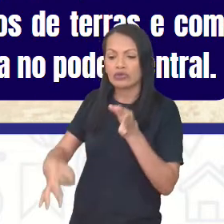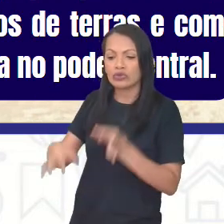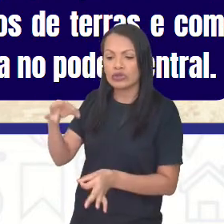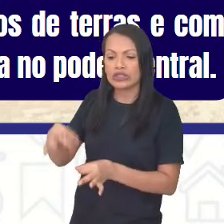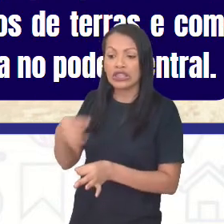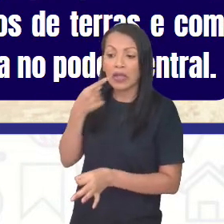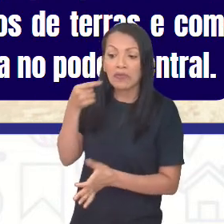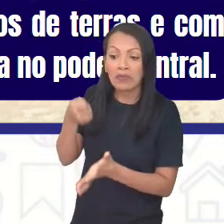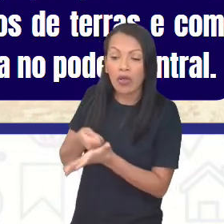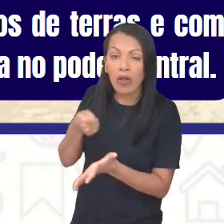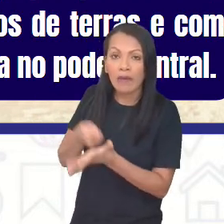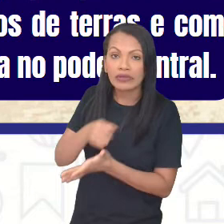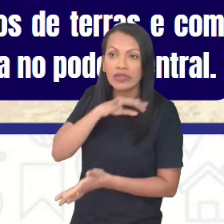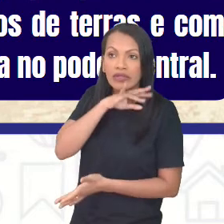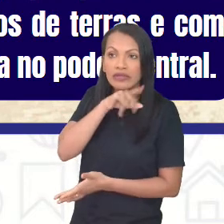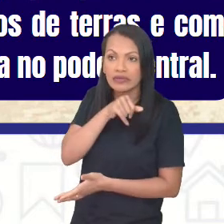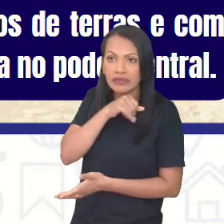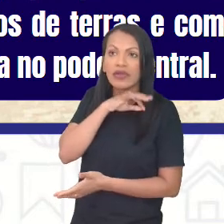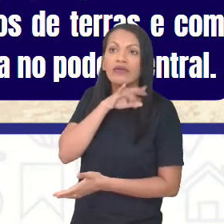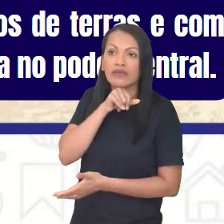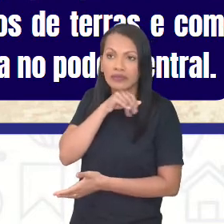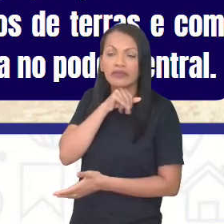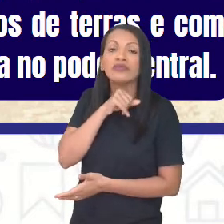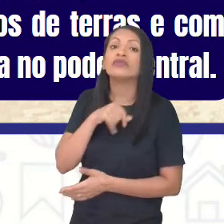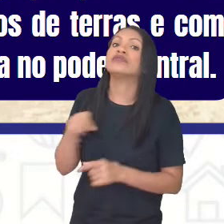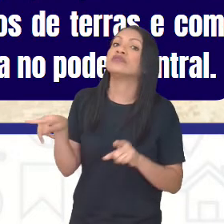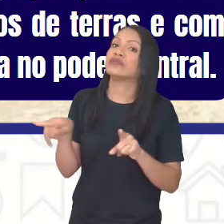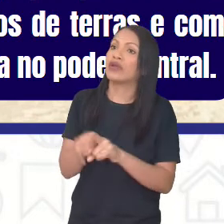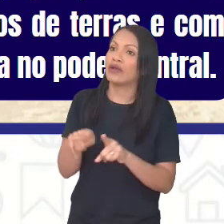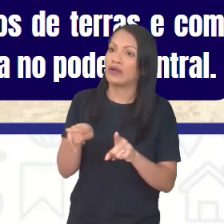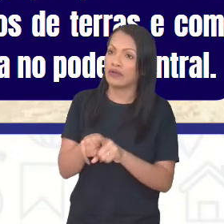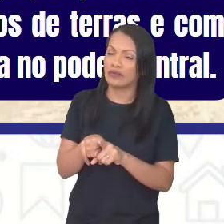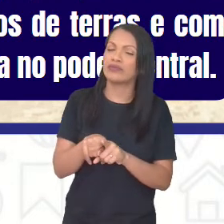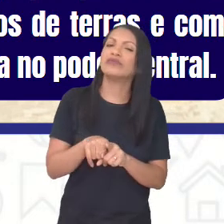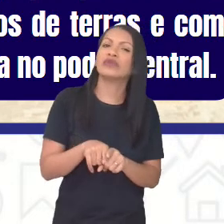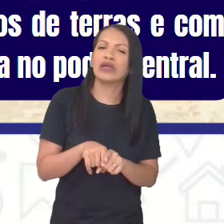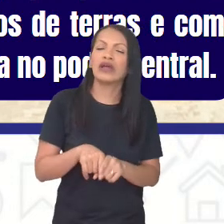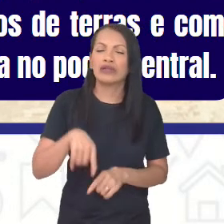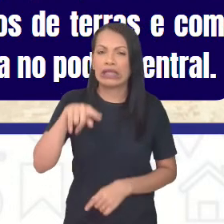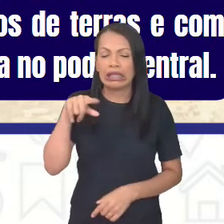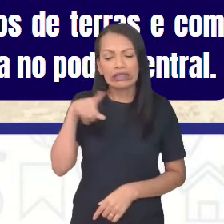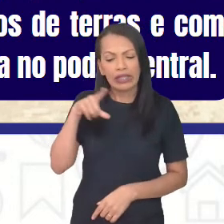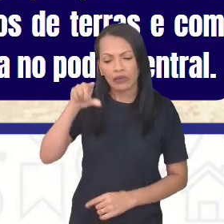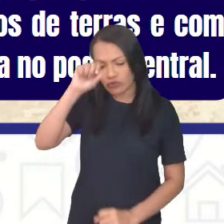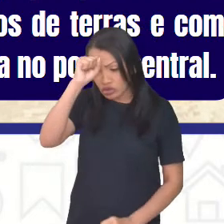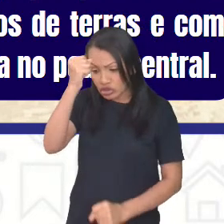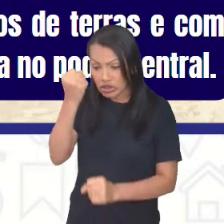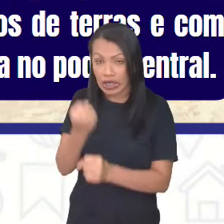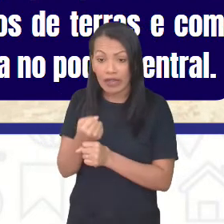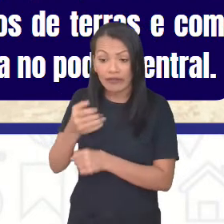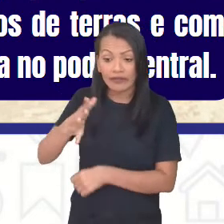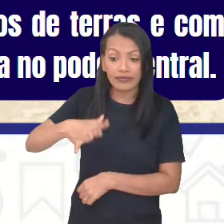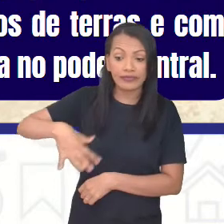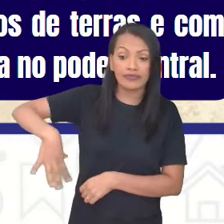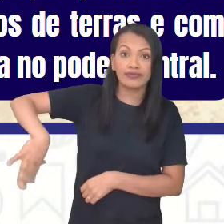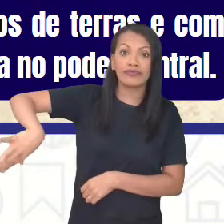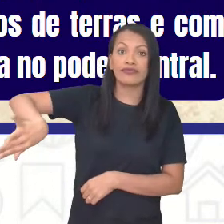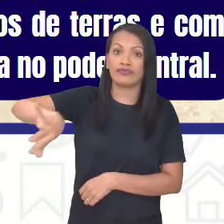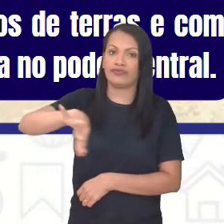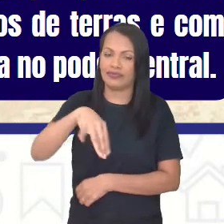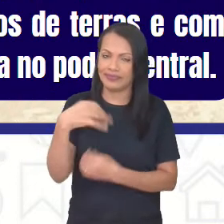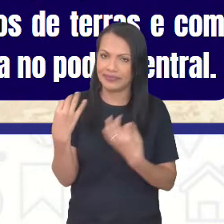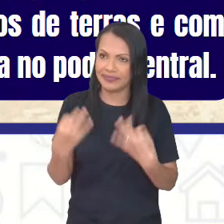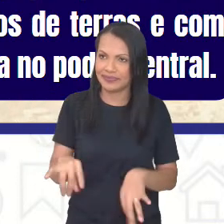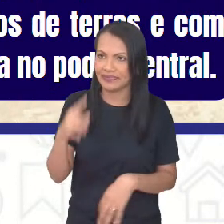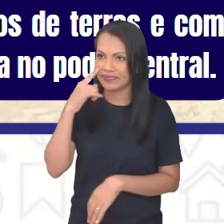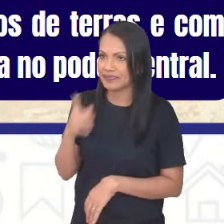impostos. Existiam os vizires, né? E existia o grão-vizir, que era o chefe de todos aqueles outros, né? Então,